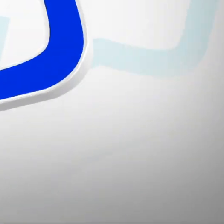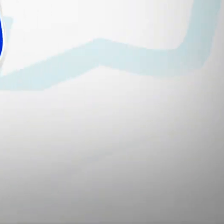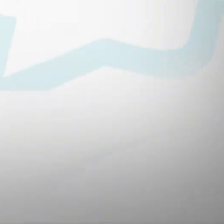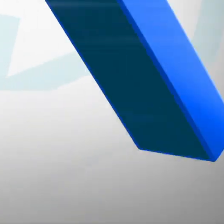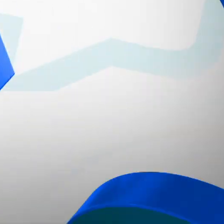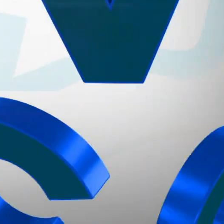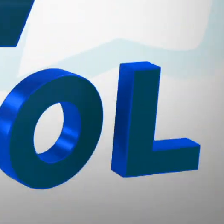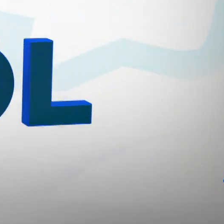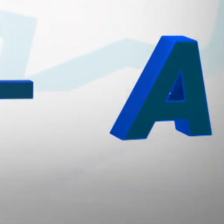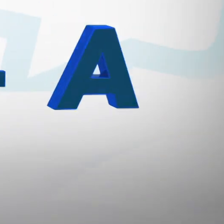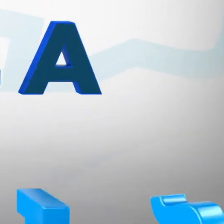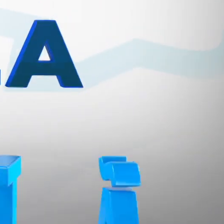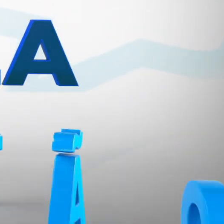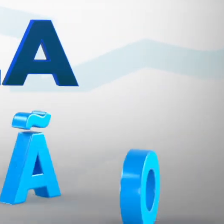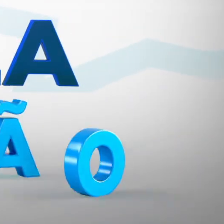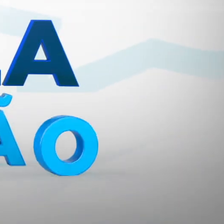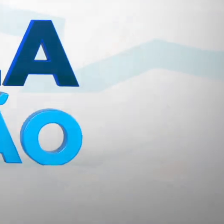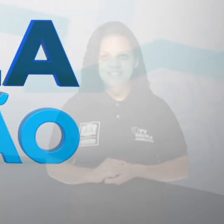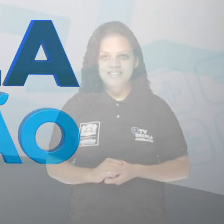o